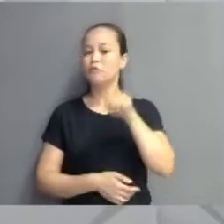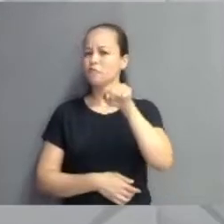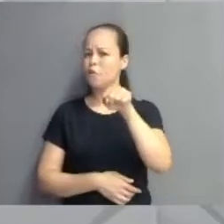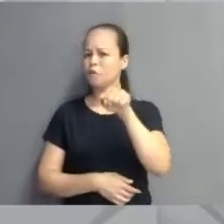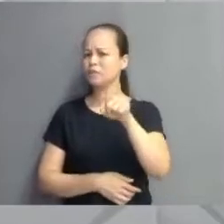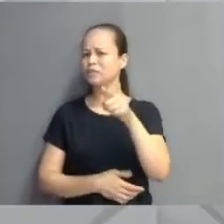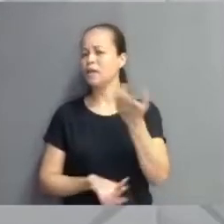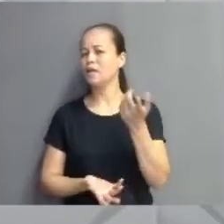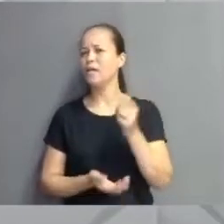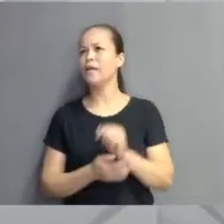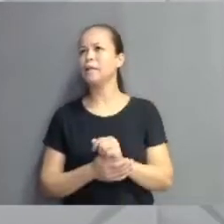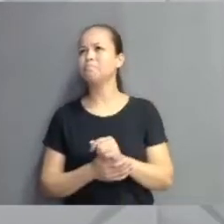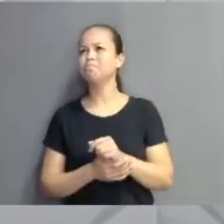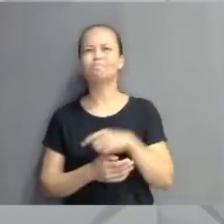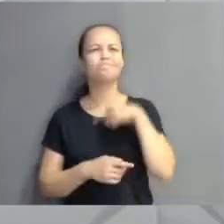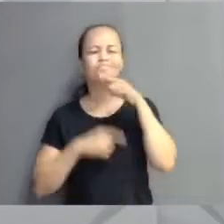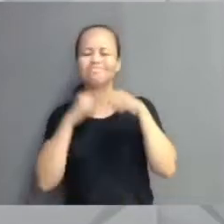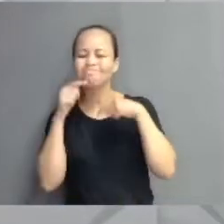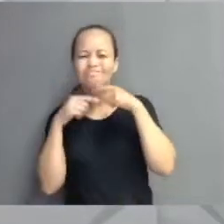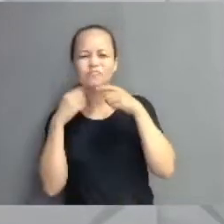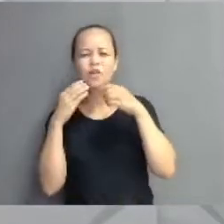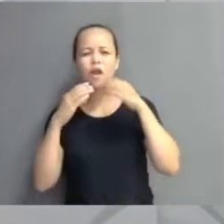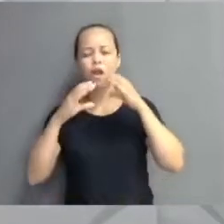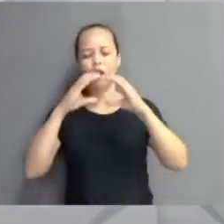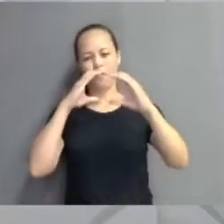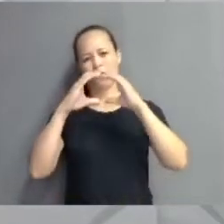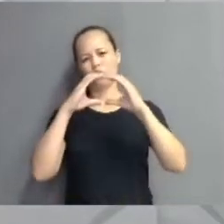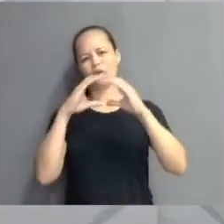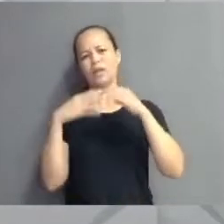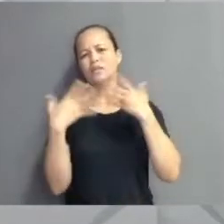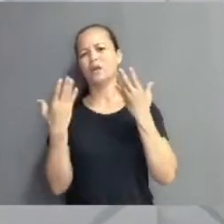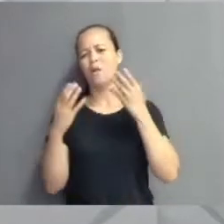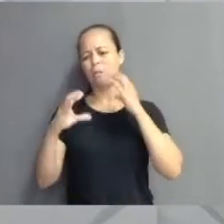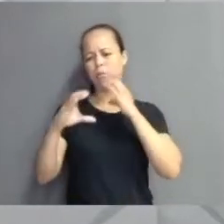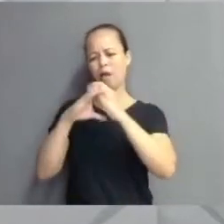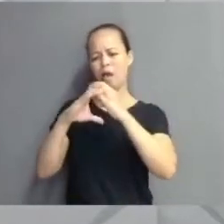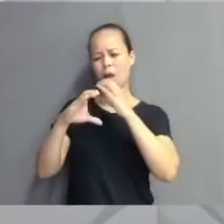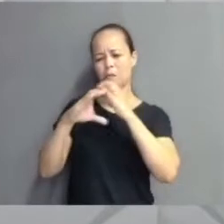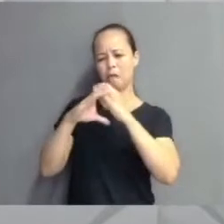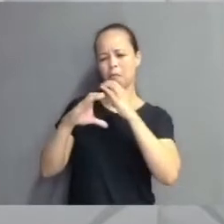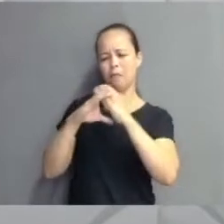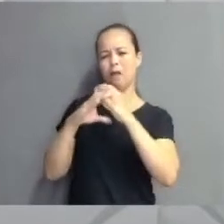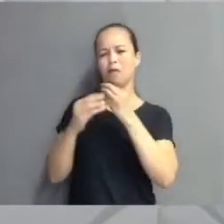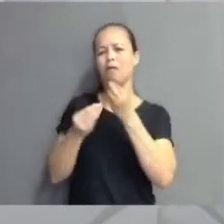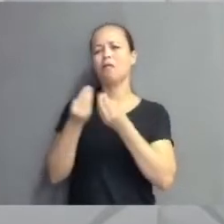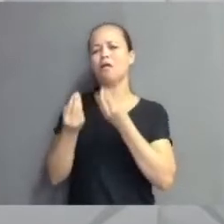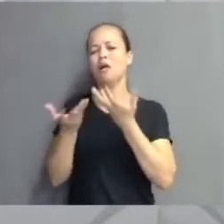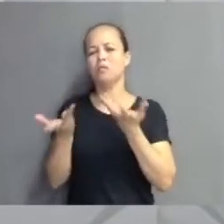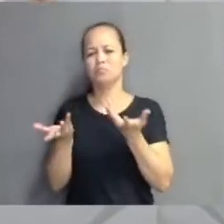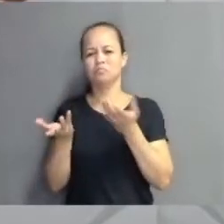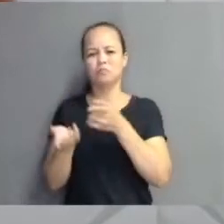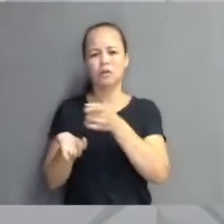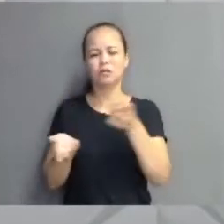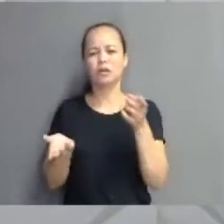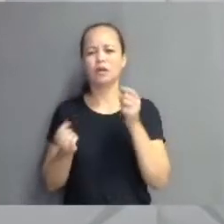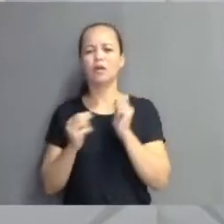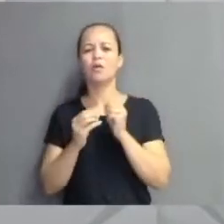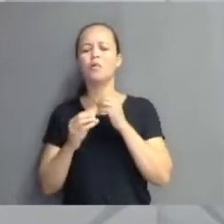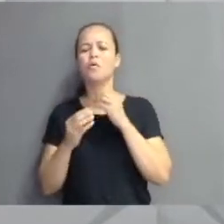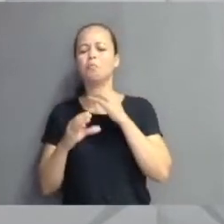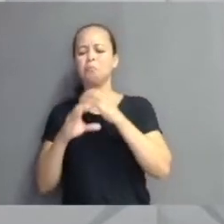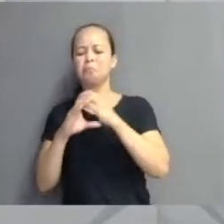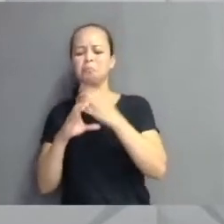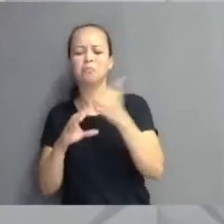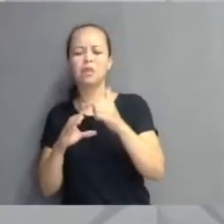não conseguisse se comunicar o que seria de você como você iria dizer por exemplo que está com fome